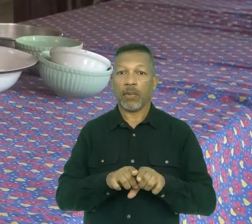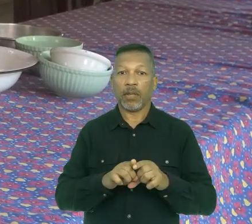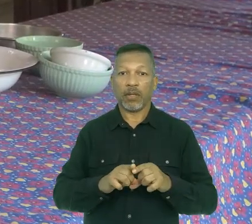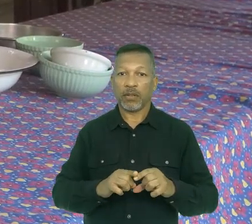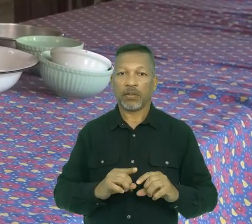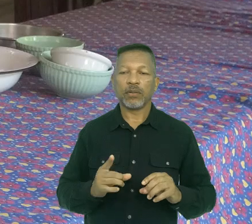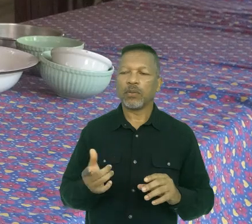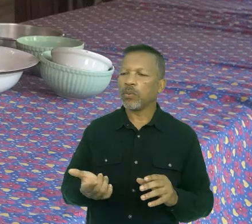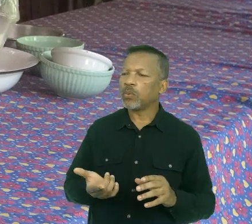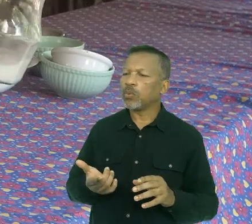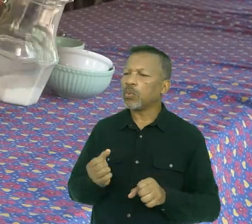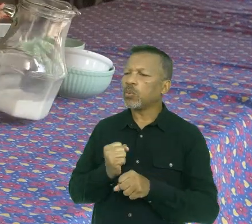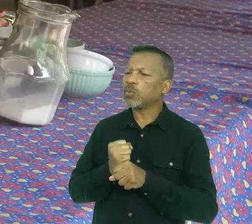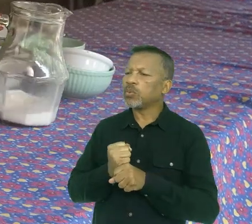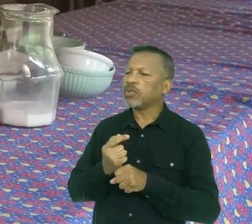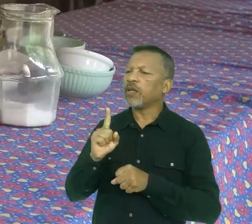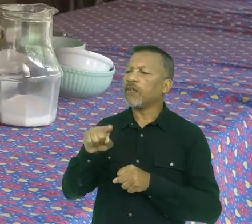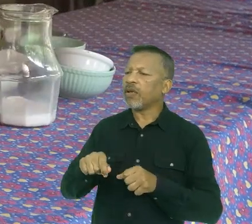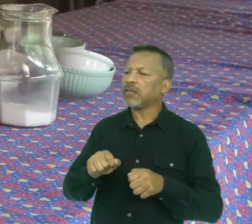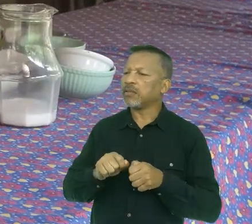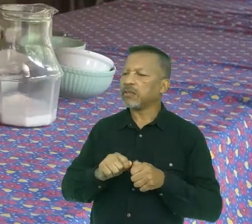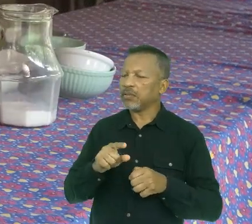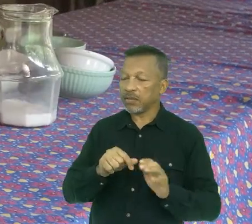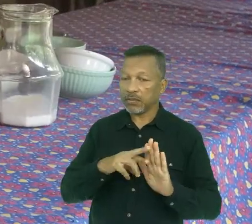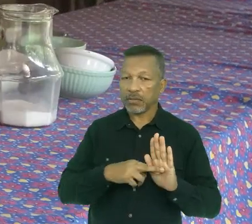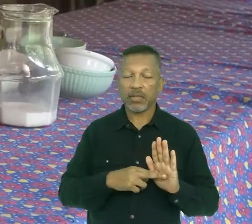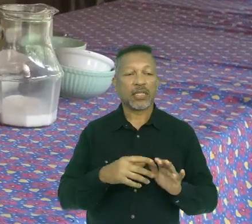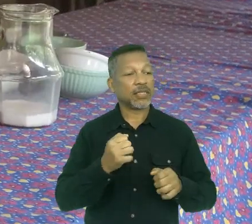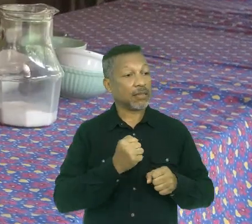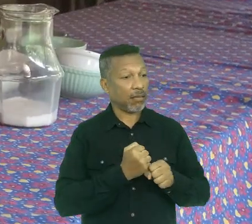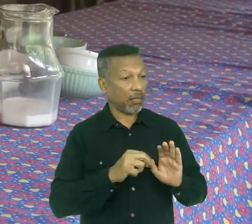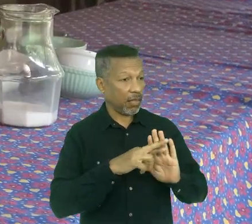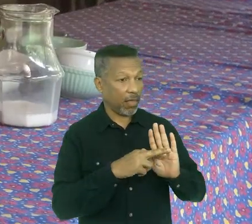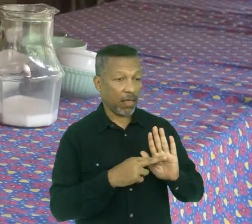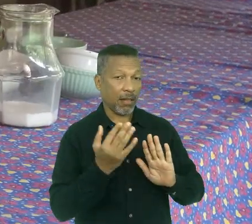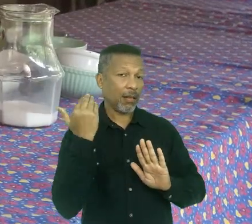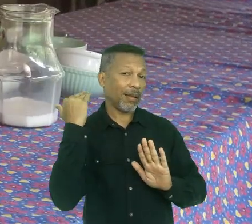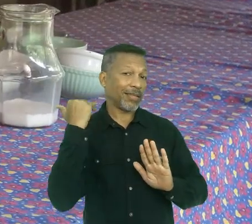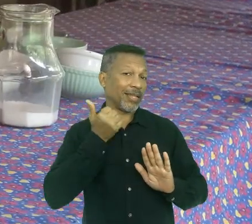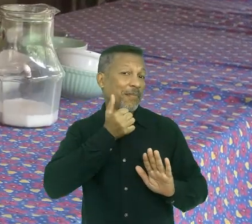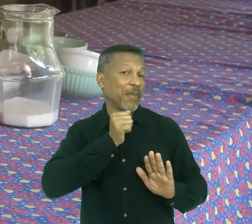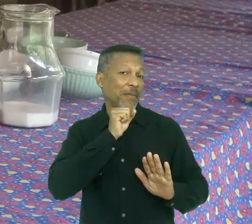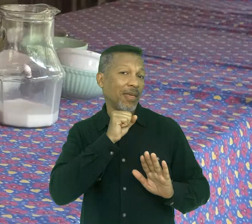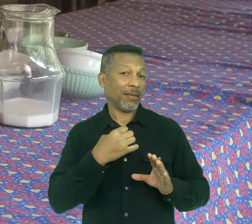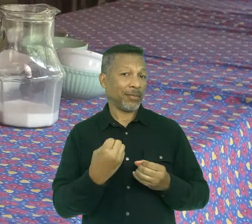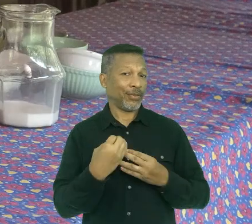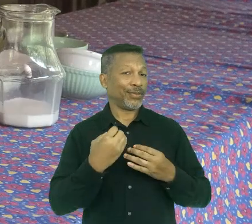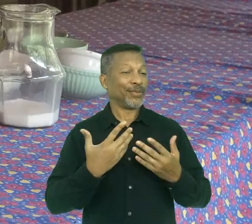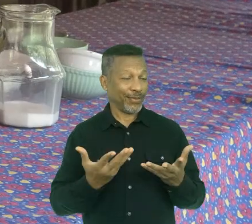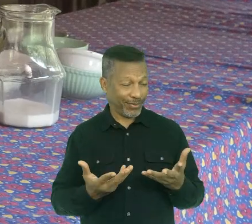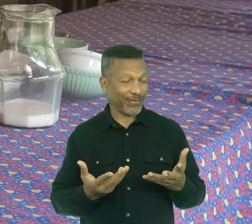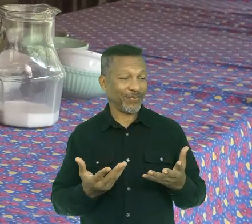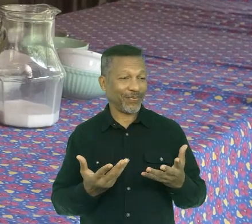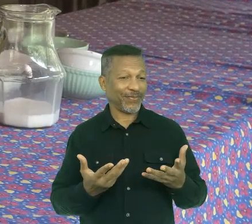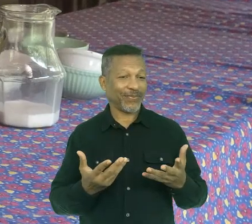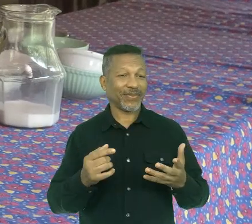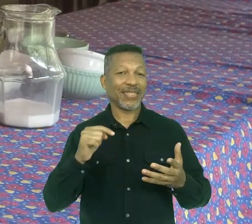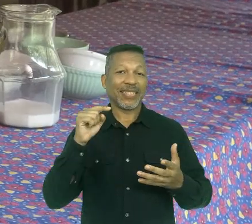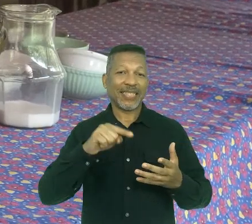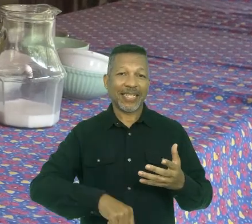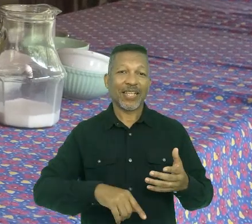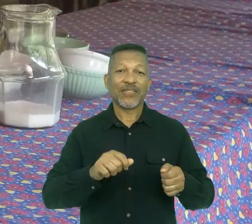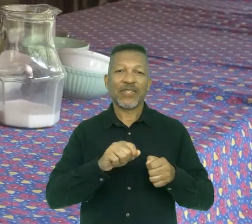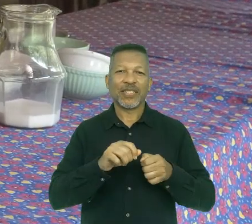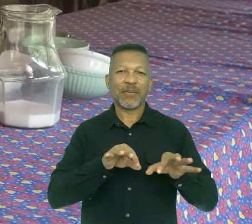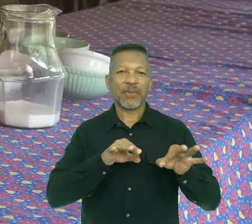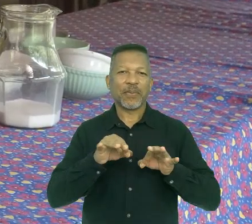Tem quanto tempo que você faz essa receita, Perpétua? Olha, essa receita é desde o tempo da minha mãe, tá? Que nós